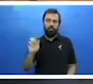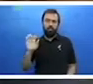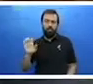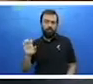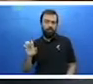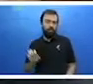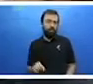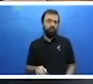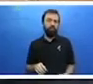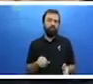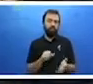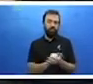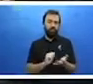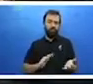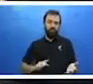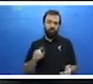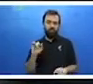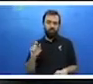Vamos para a atividade 1.